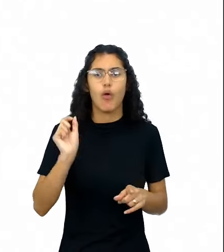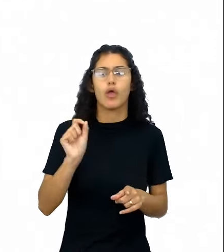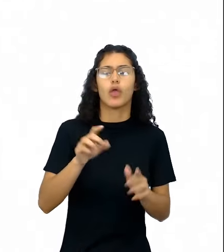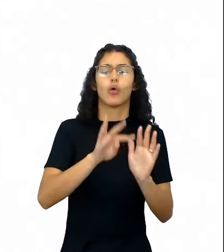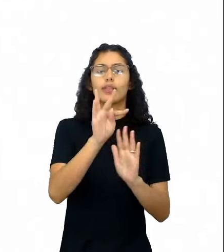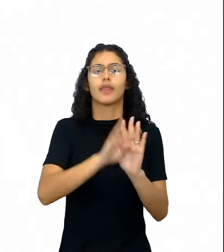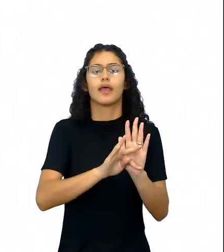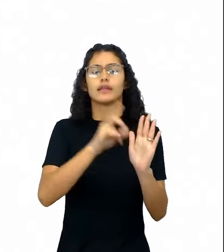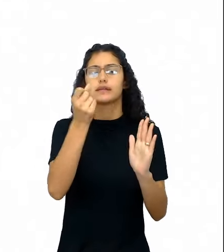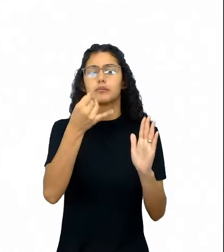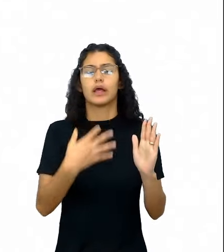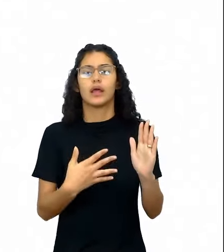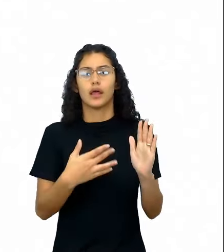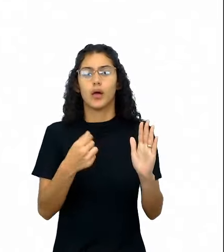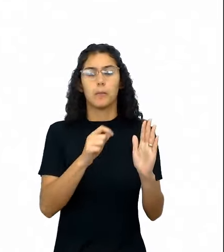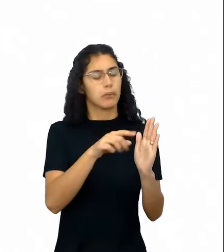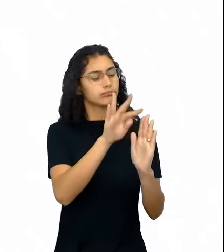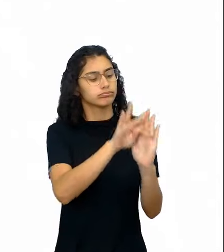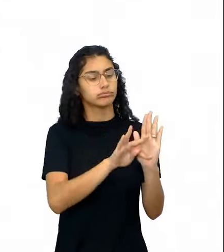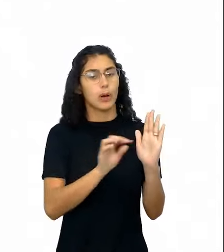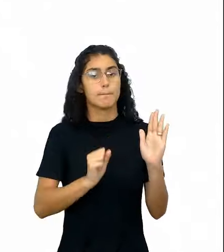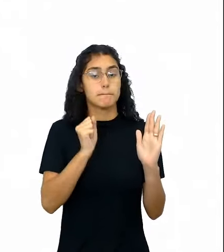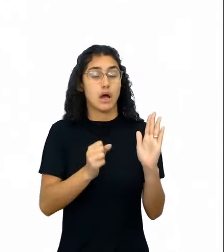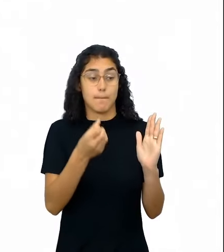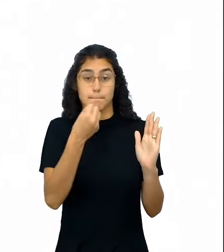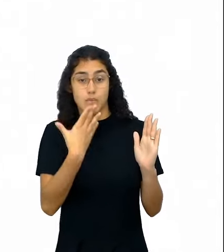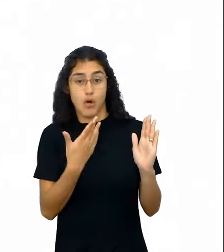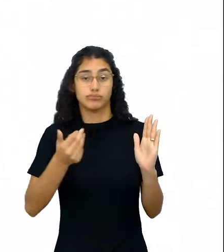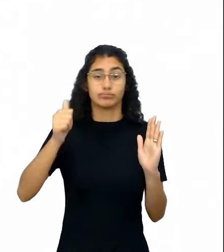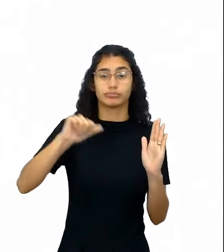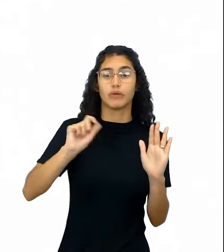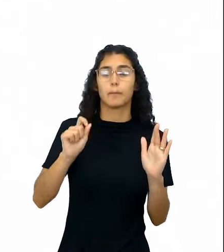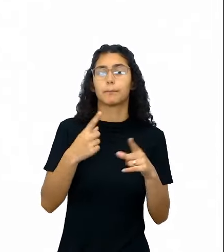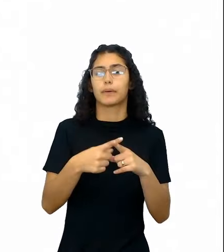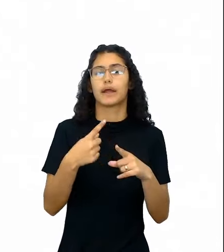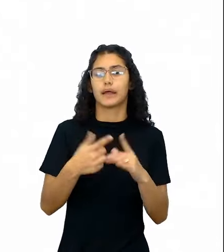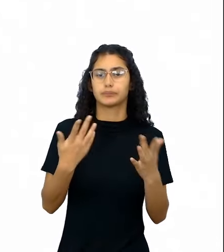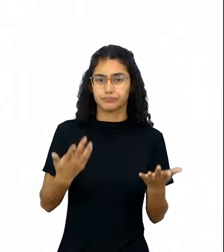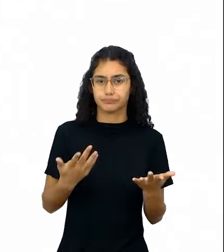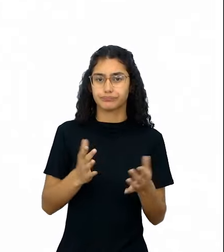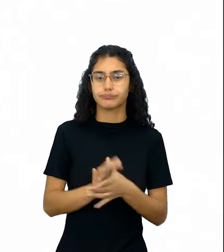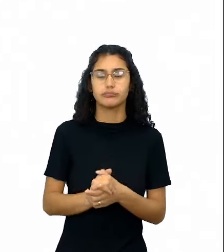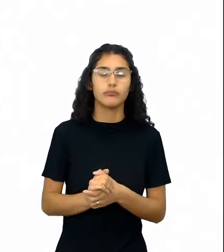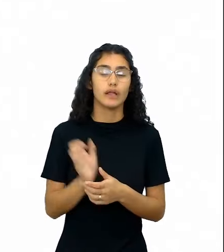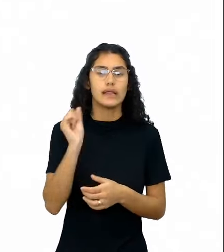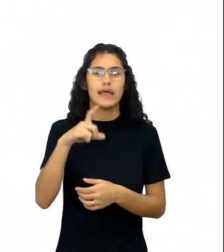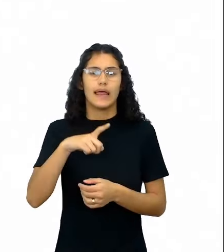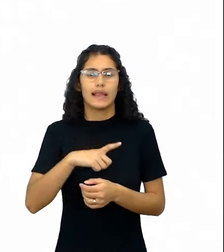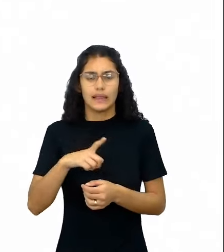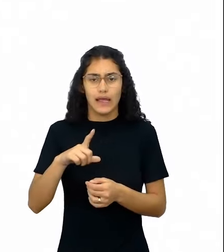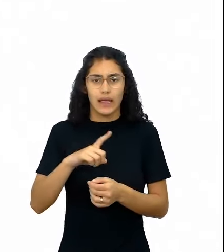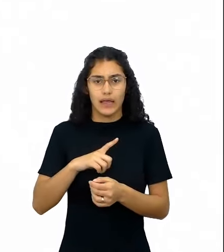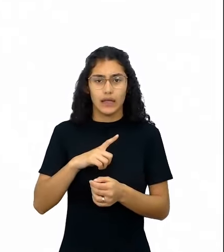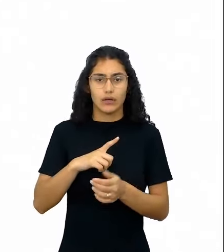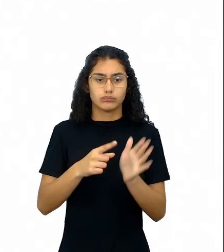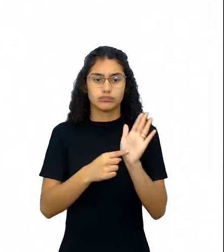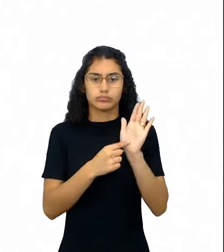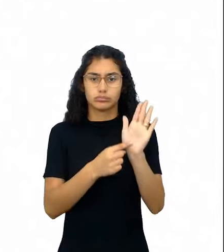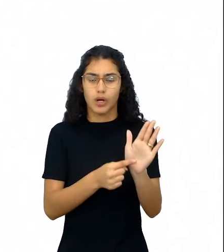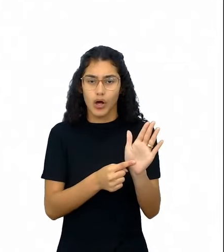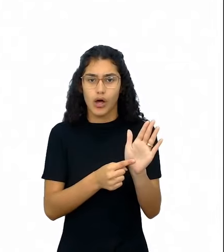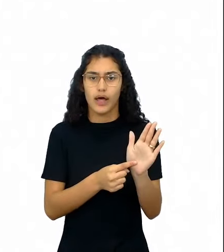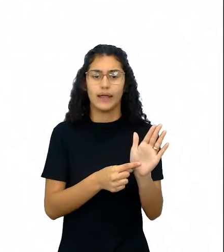texto fala? Por que esse texto pode ser legal ou não ser legal? Será que ele vai ser interessante? Se tiver alguma ilustração,